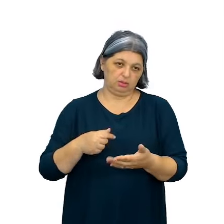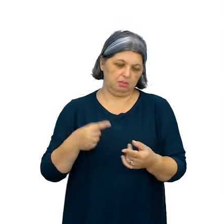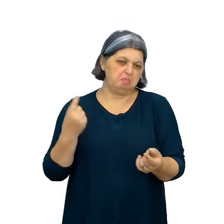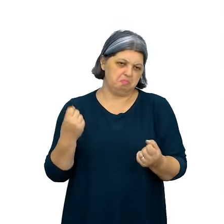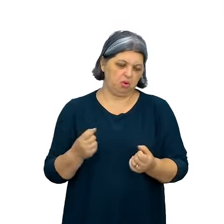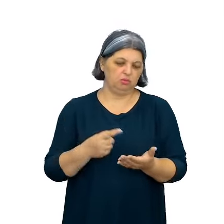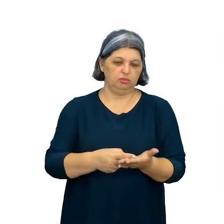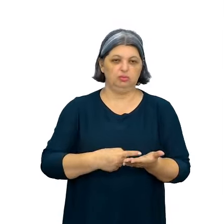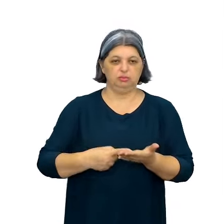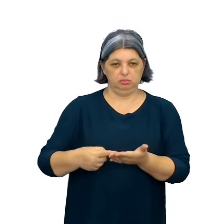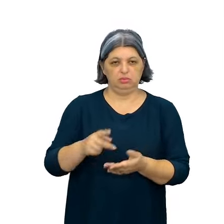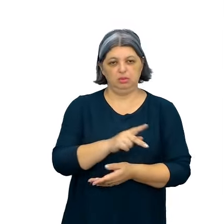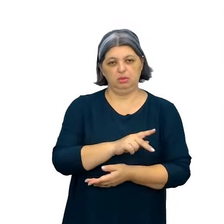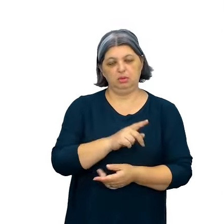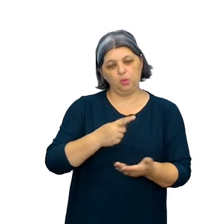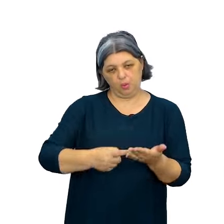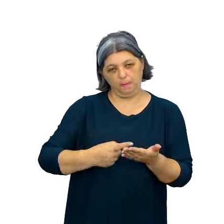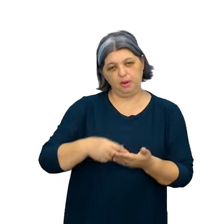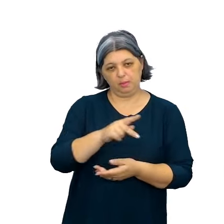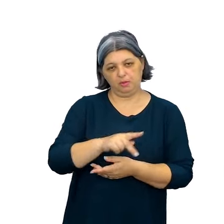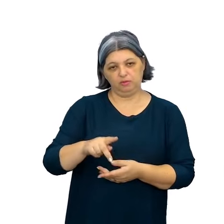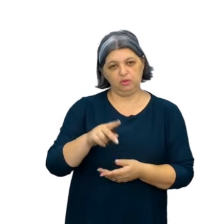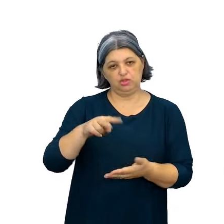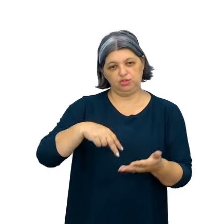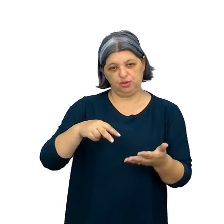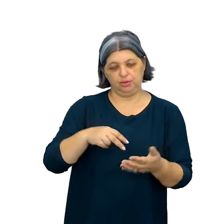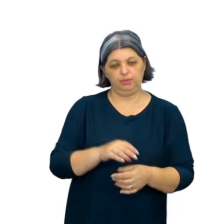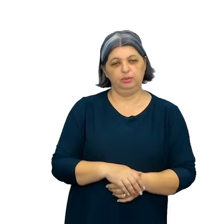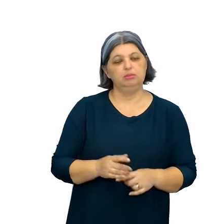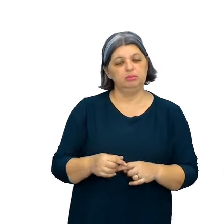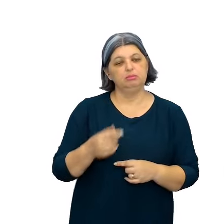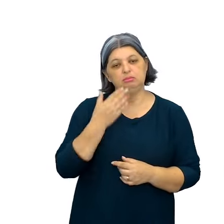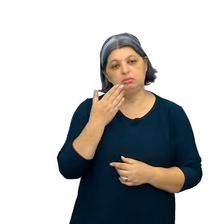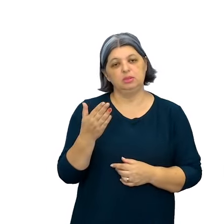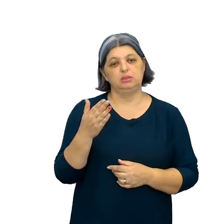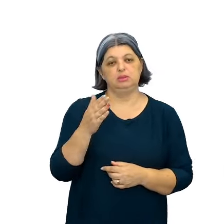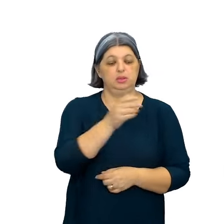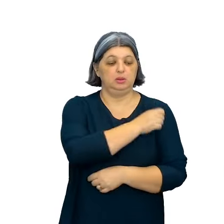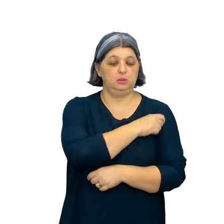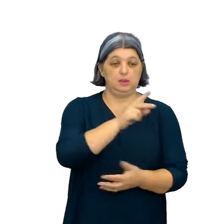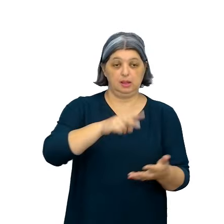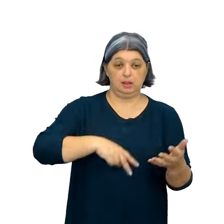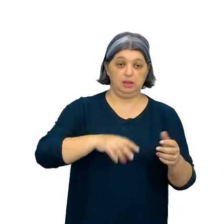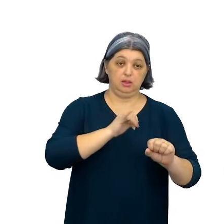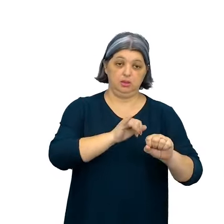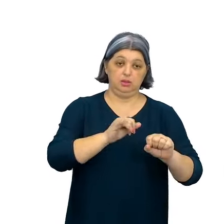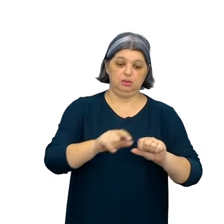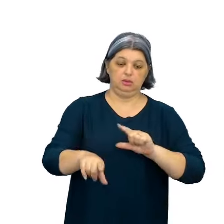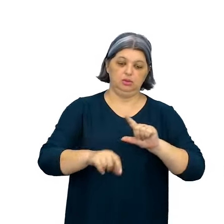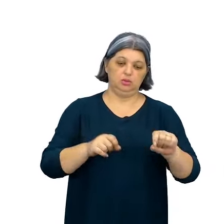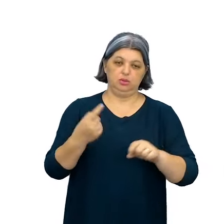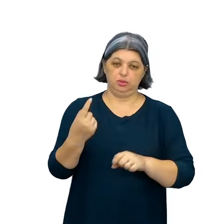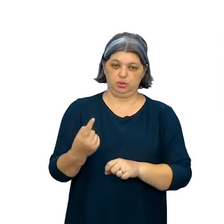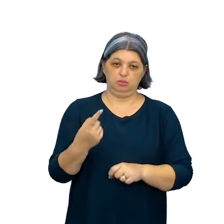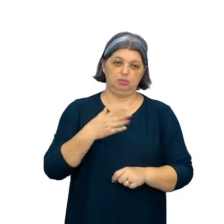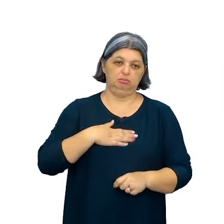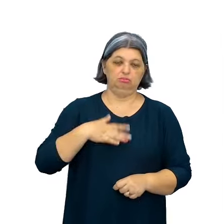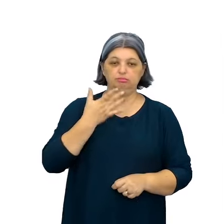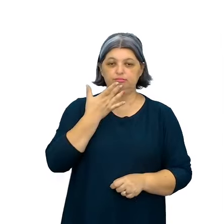com a professora de sala de leitura. Aí, peça que os alunos leiam crônicas e depois escolham uma a partir do